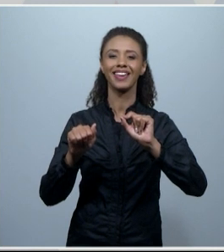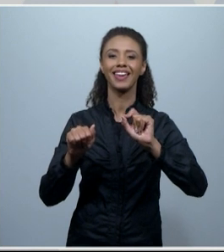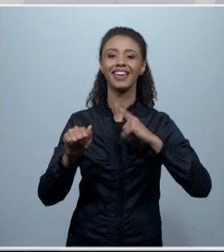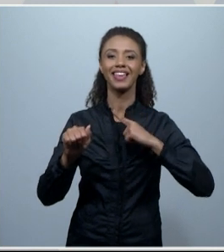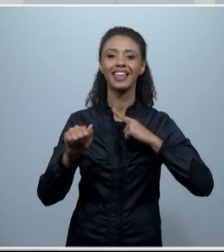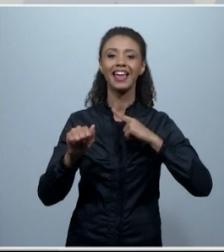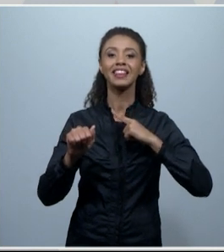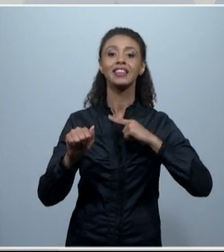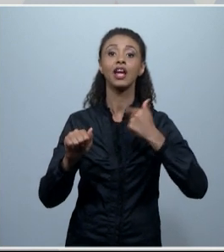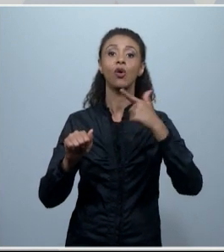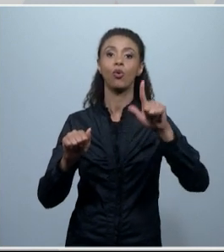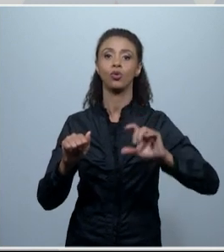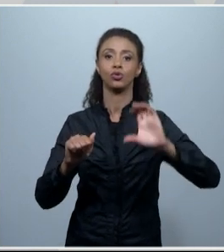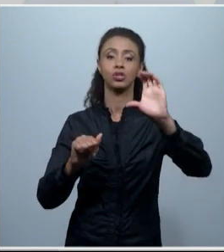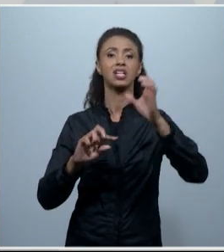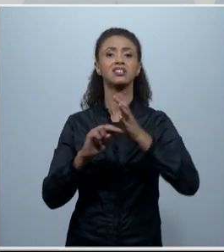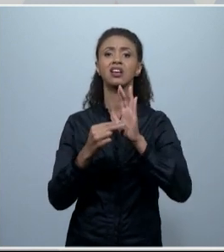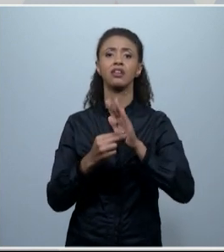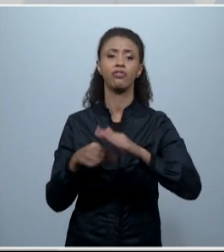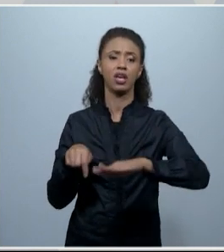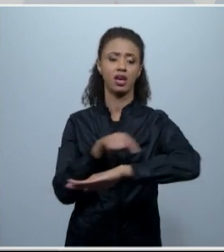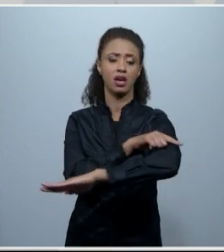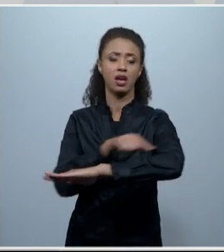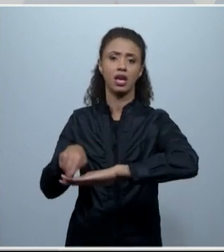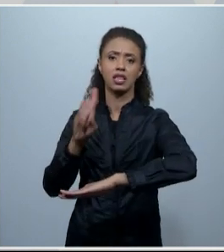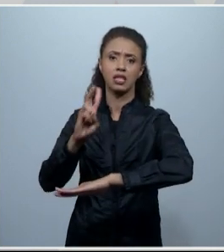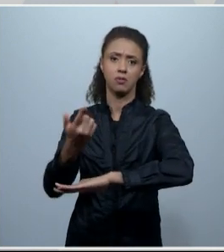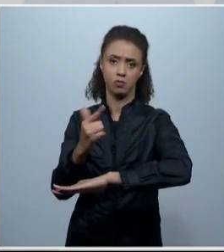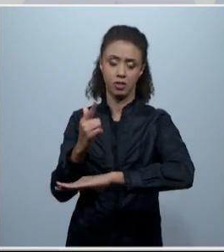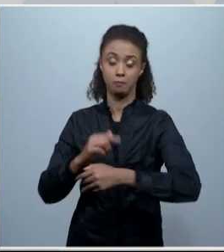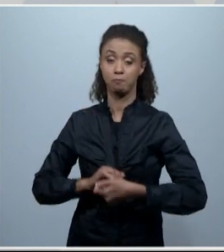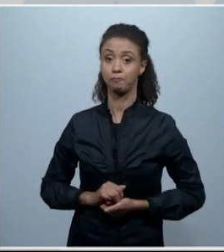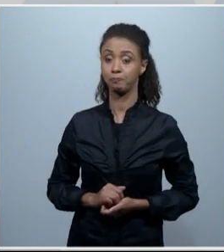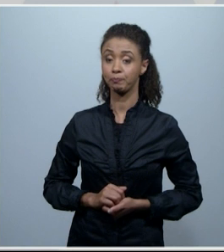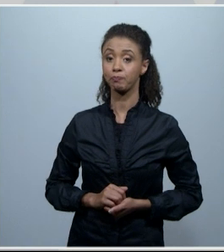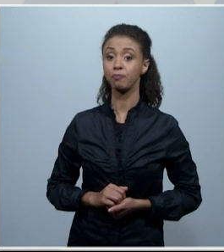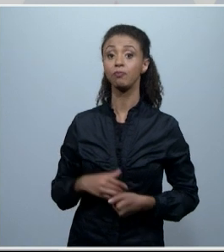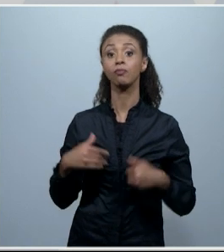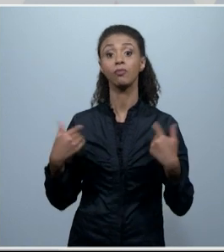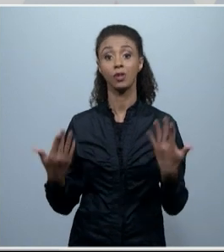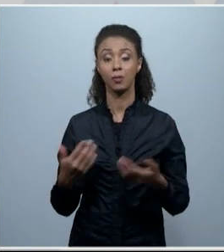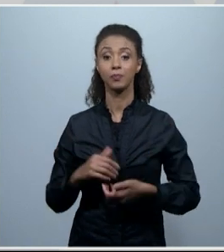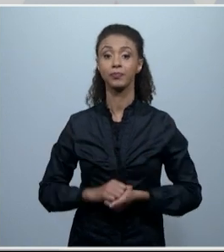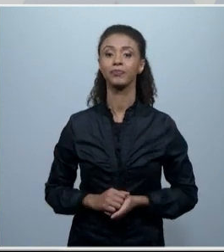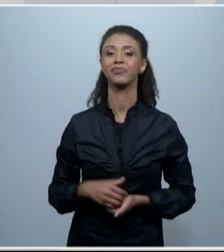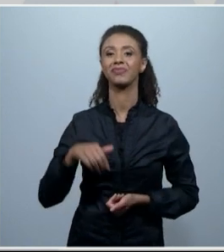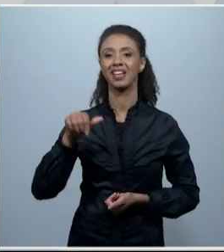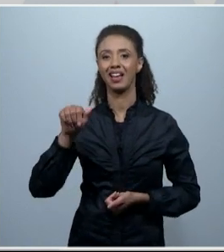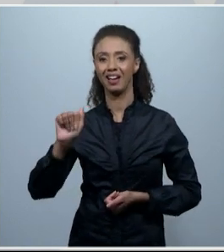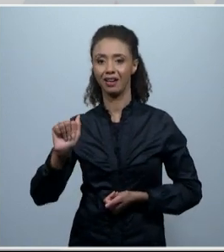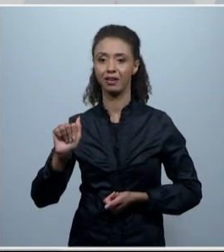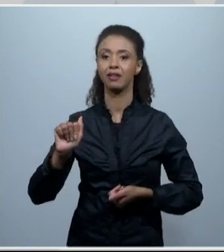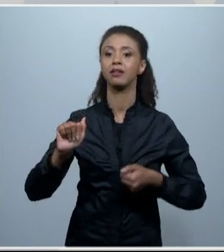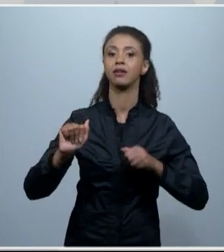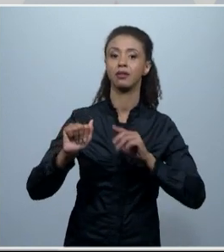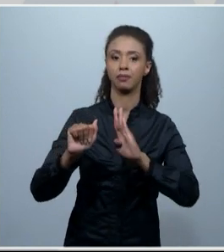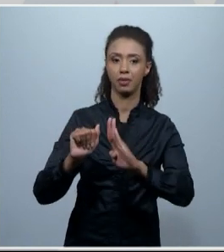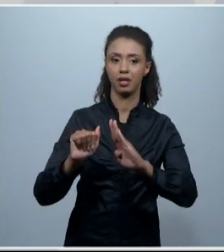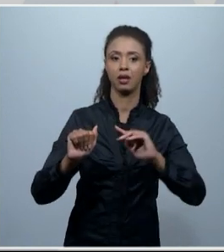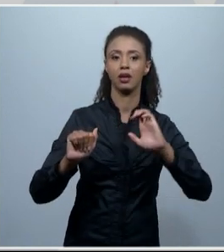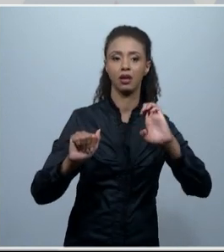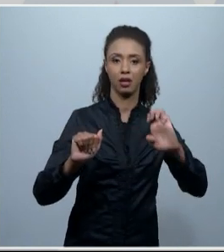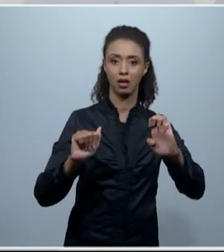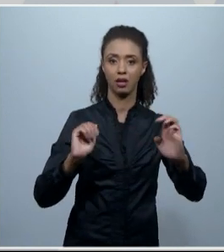mesma reta tá bom daí os pontos a b e onde esse ponto que está entre aa e